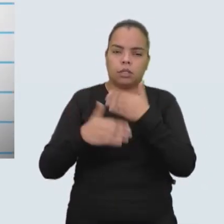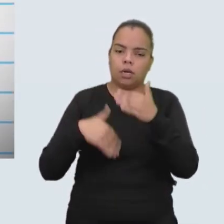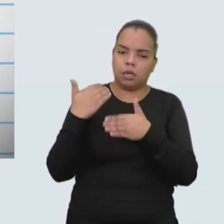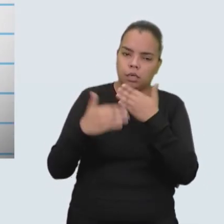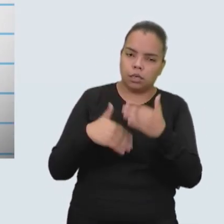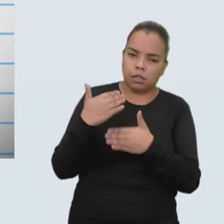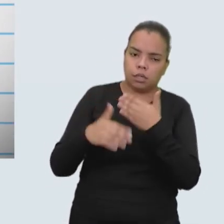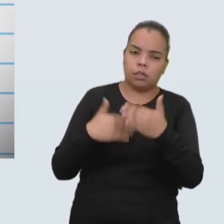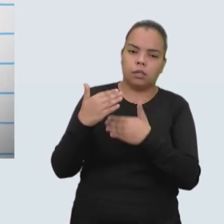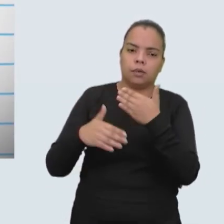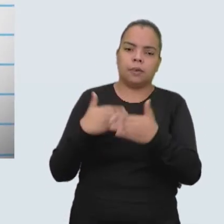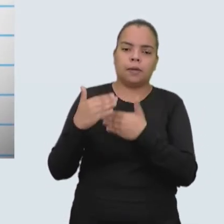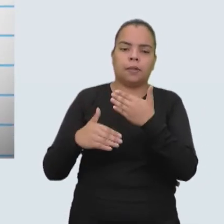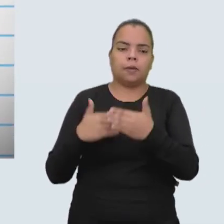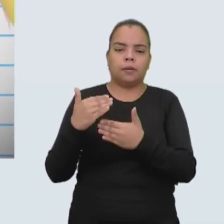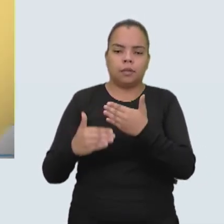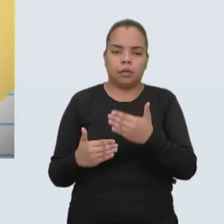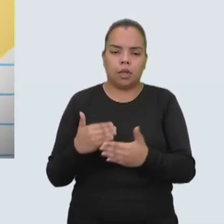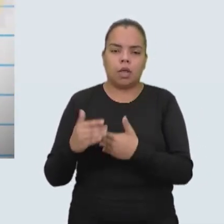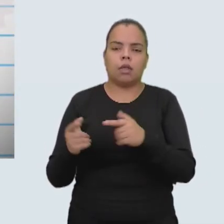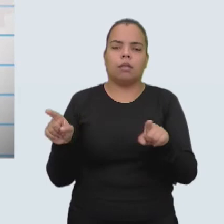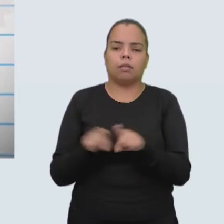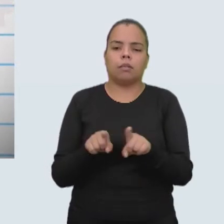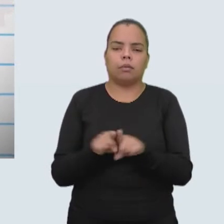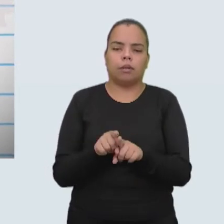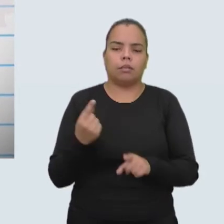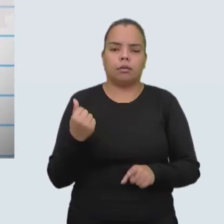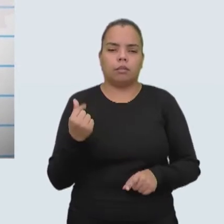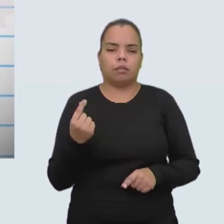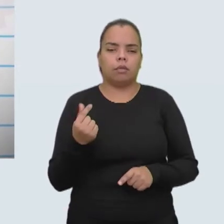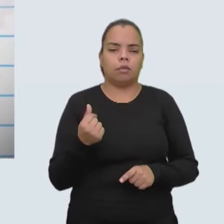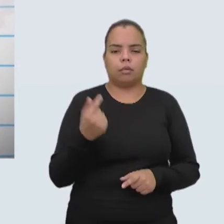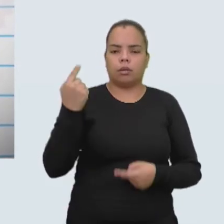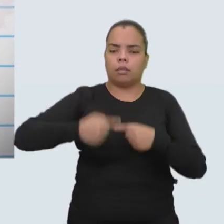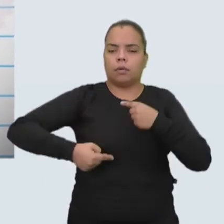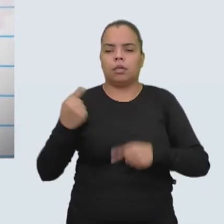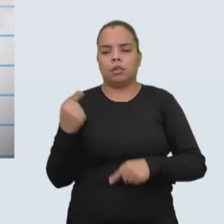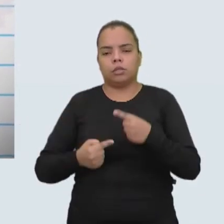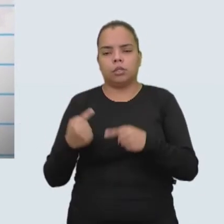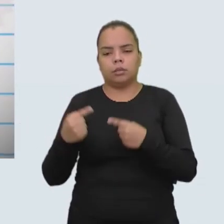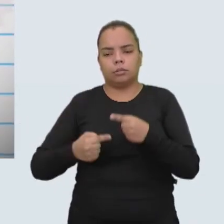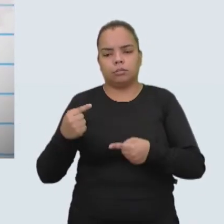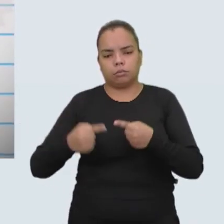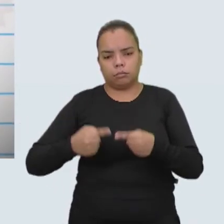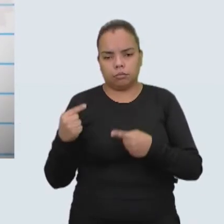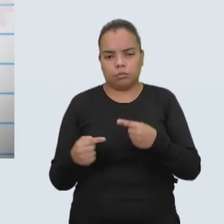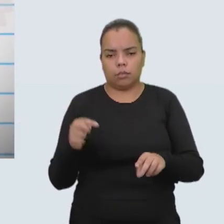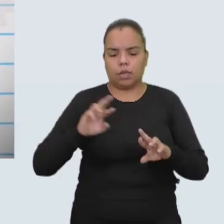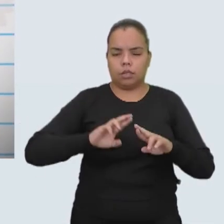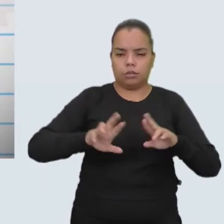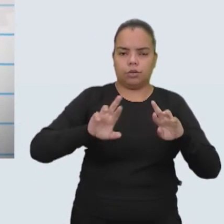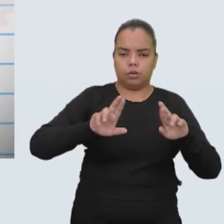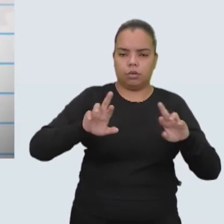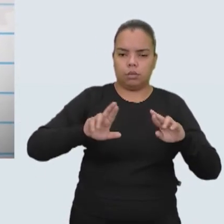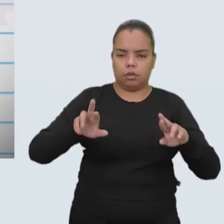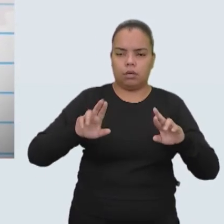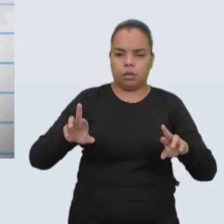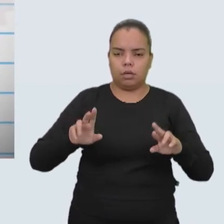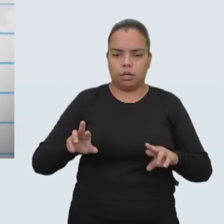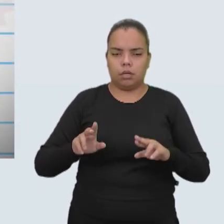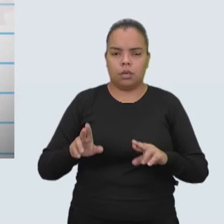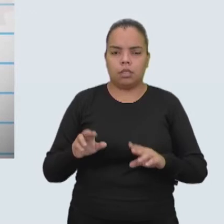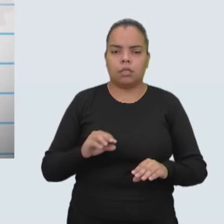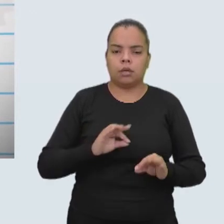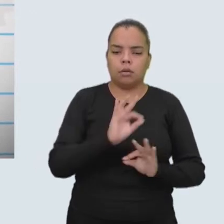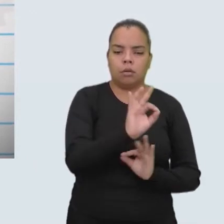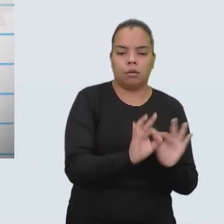acesso e controle dos recursos, bem como oportunidades de tomada de decisão. Essas distinções entre os sexos são moldadas ao